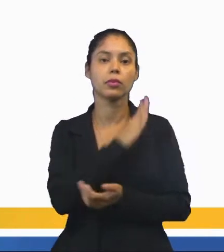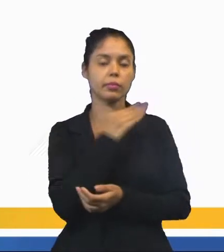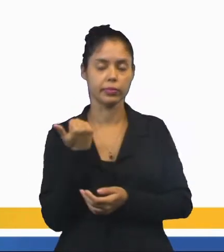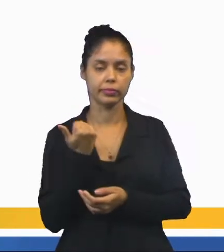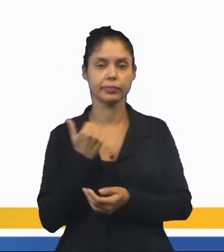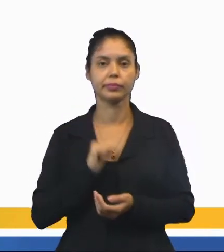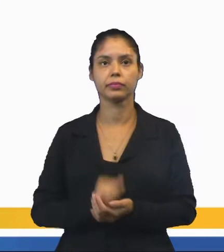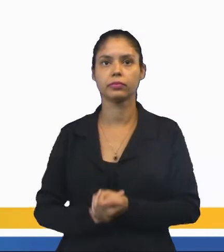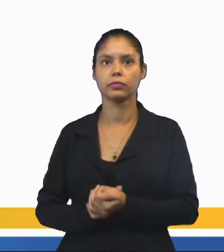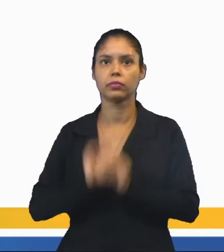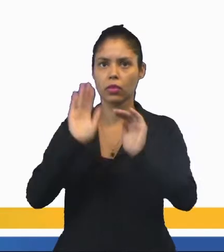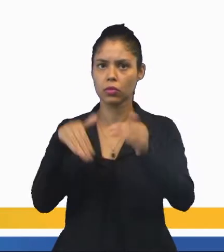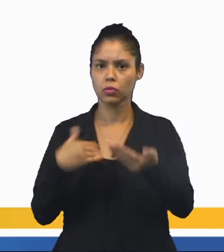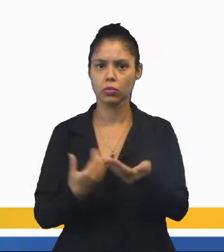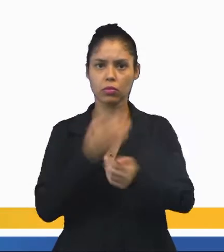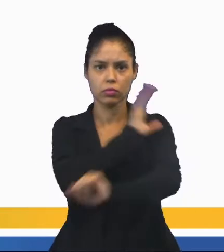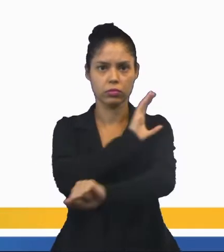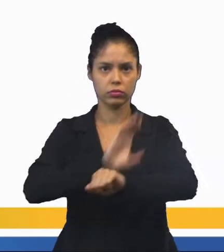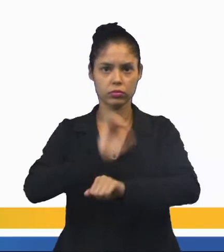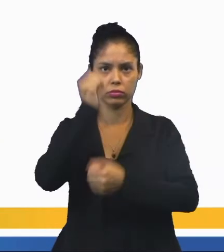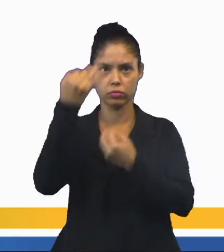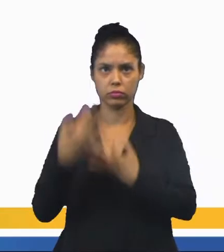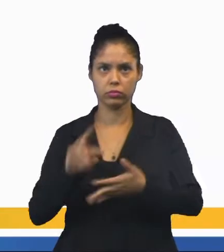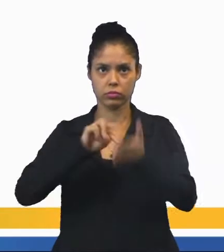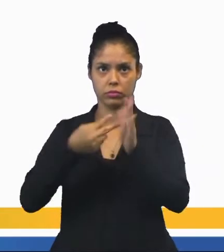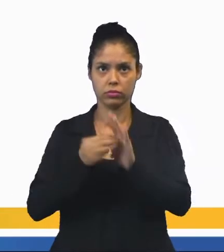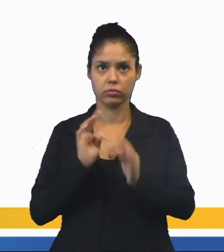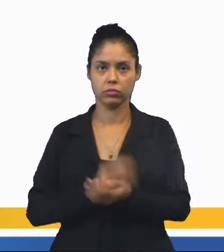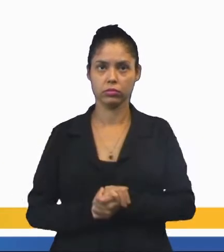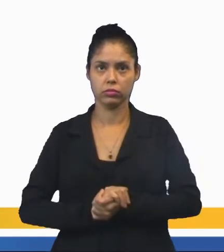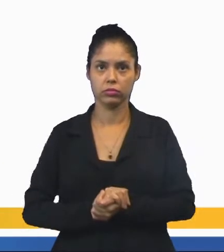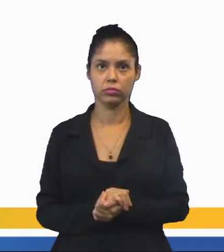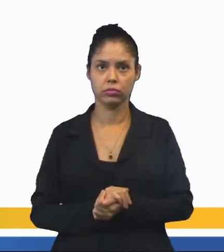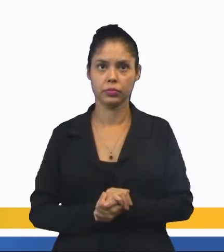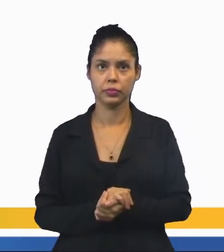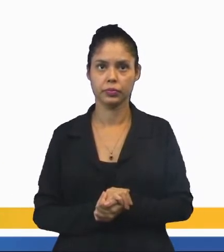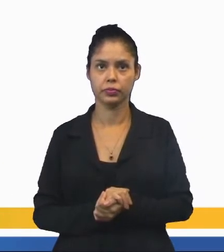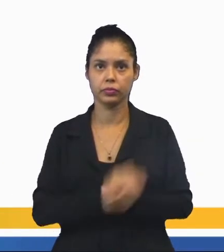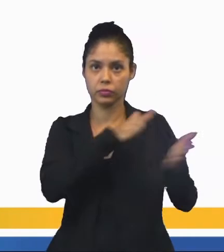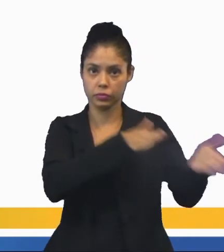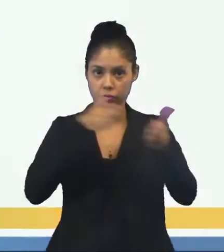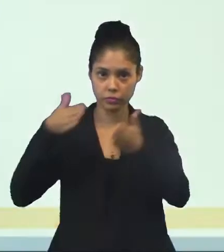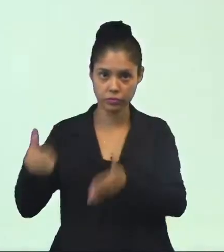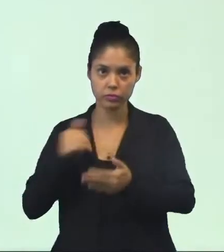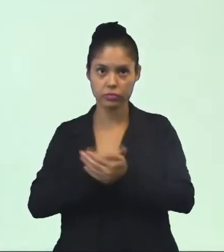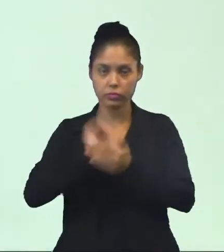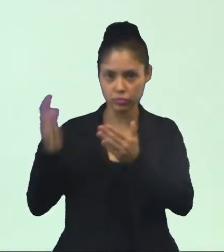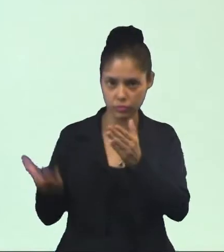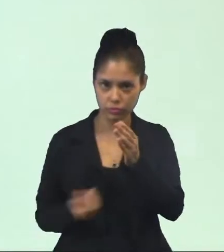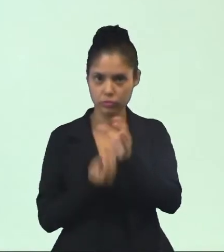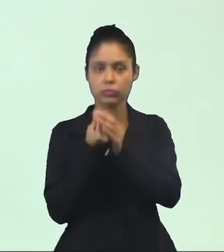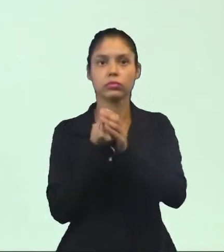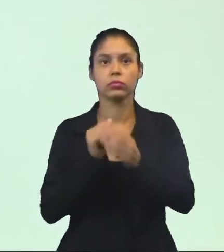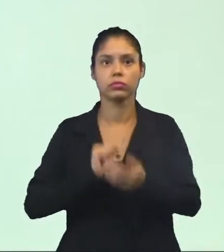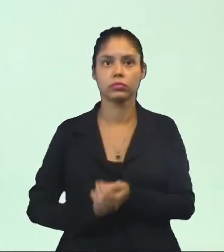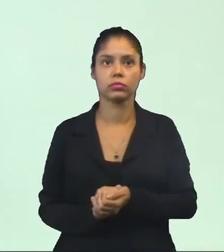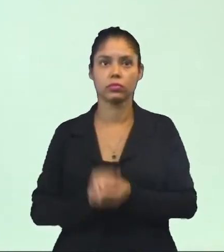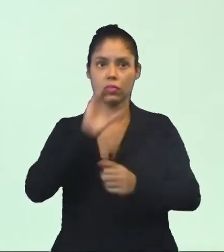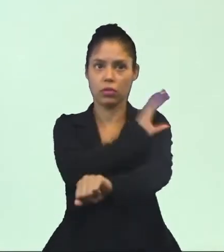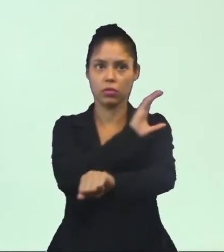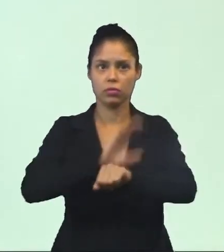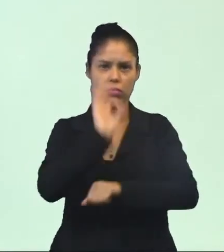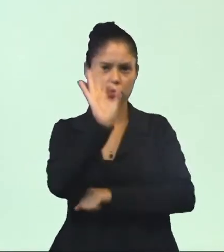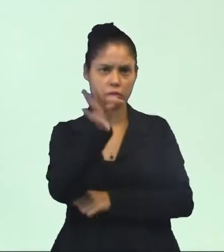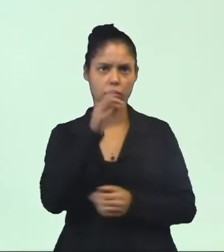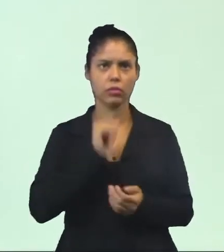ok? Qual é a definição de cultura? A religião é parte integrante da cultura,